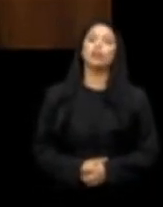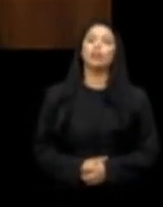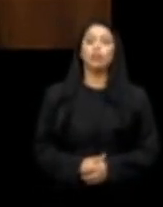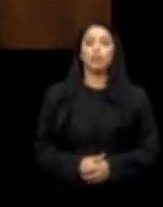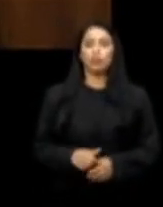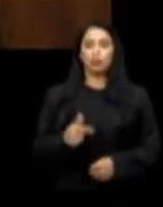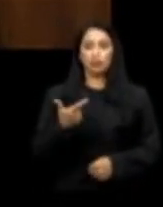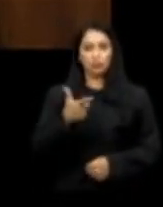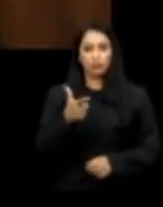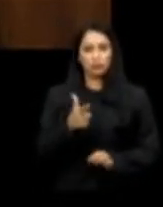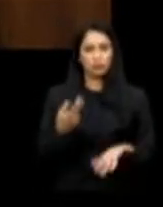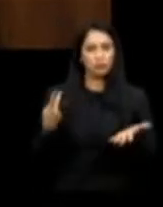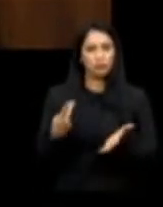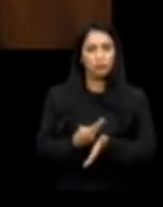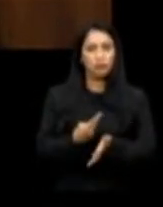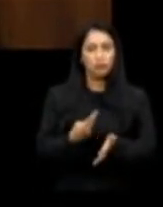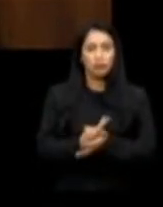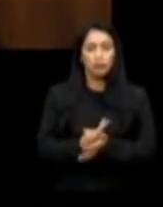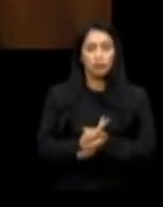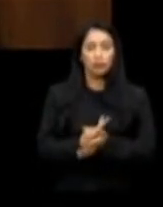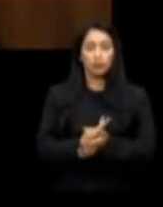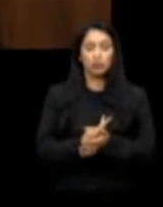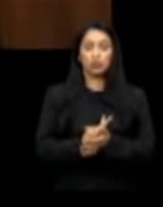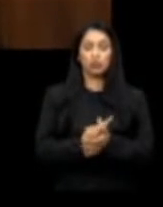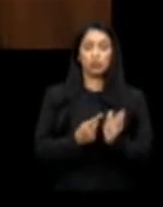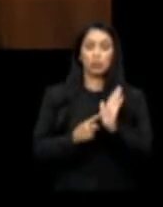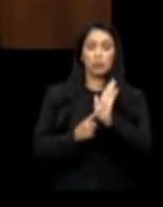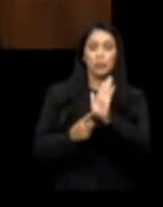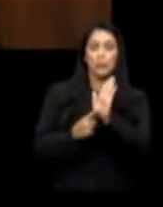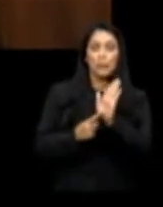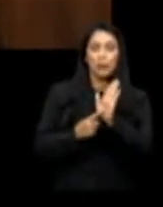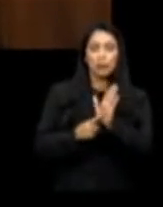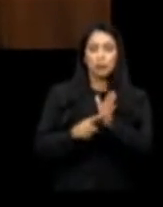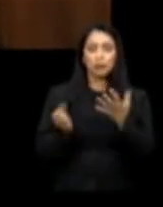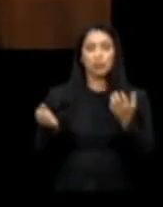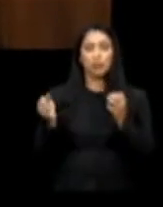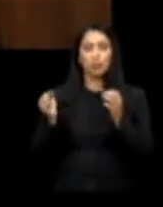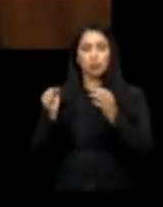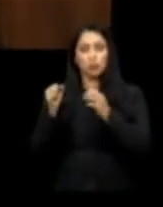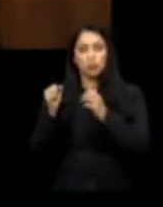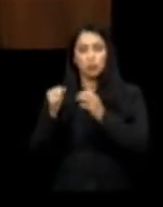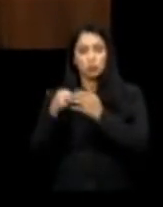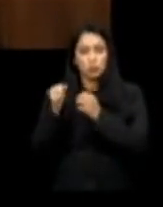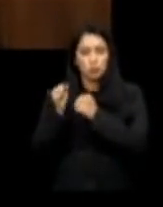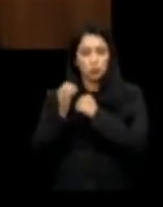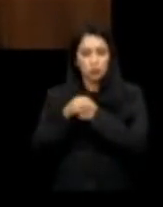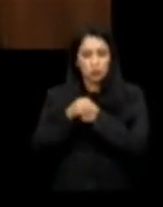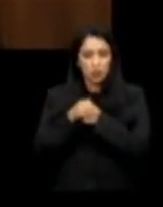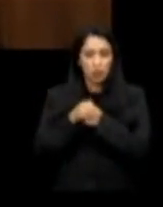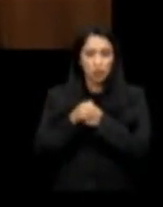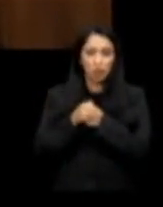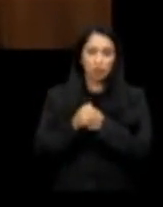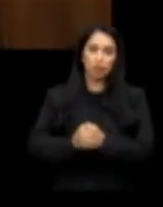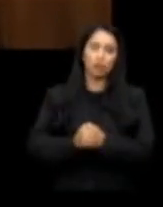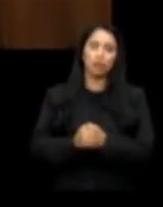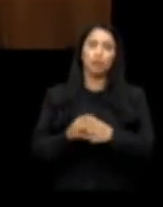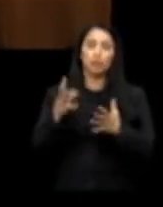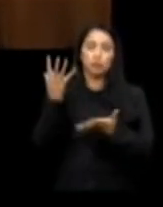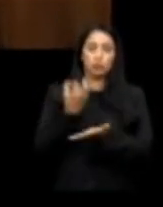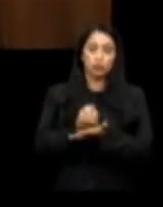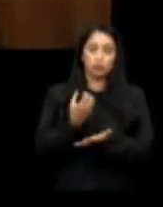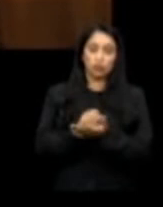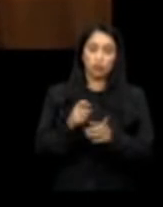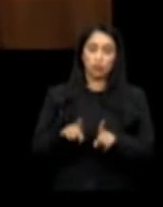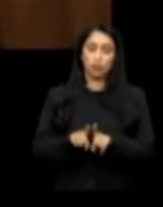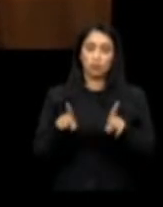não teria ocorrido quebra de sigilo das comunicações de dados, interceptações telefônicas, mas tão somente a apreensão de